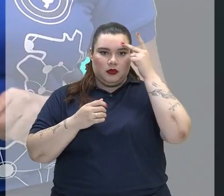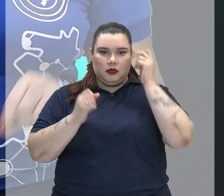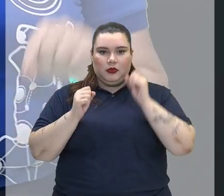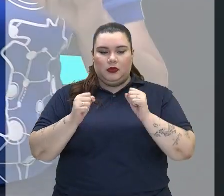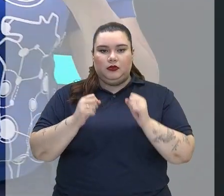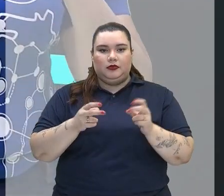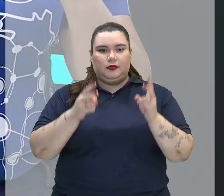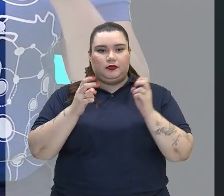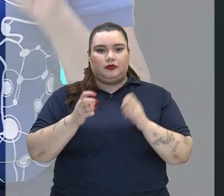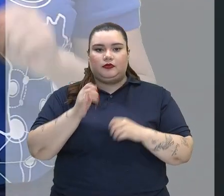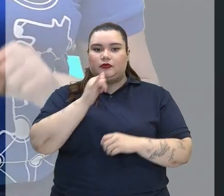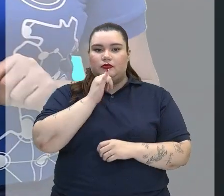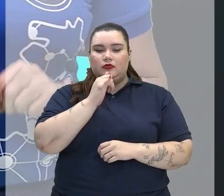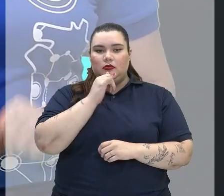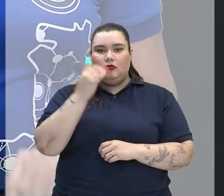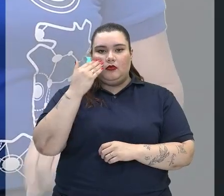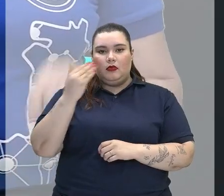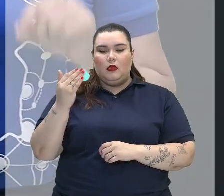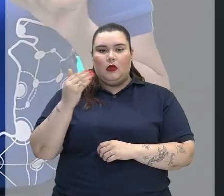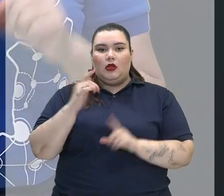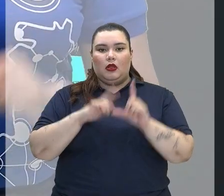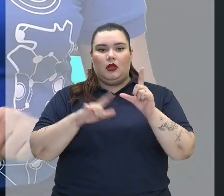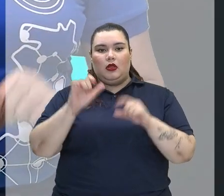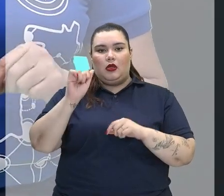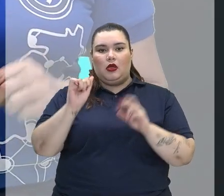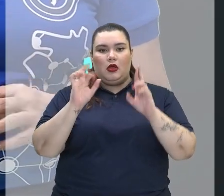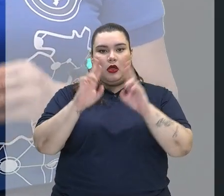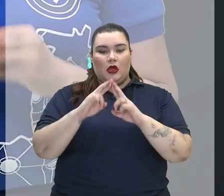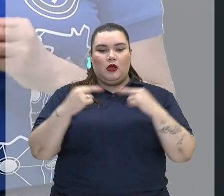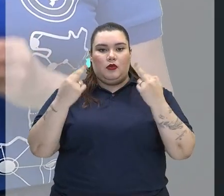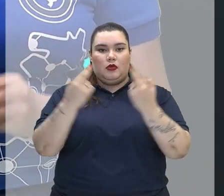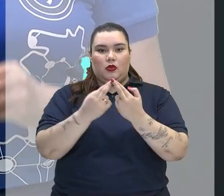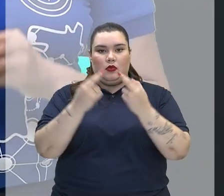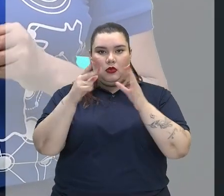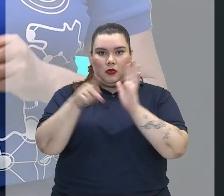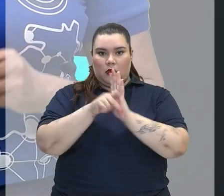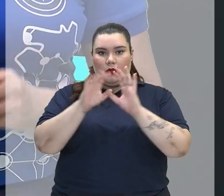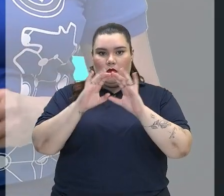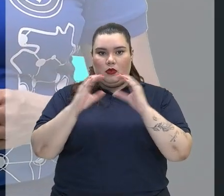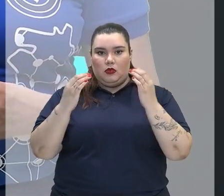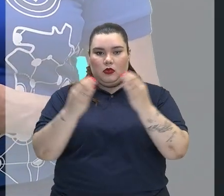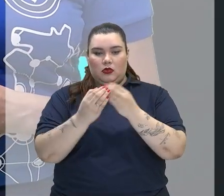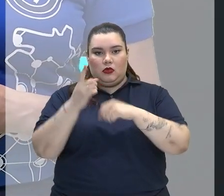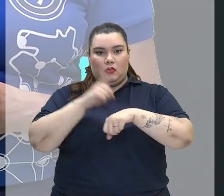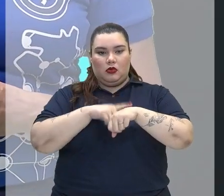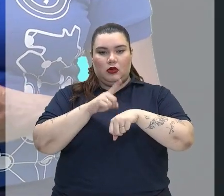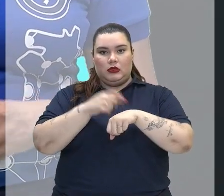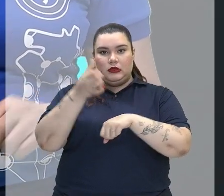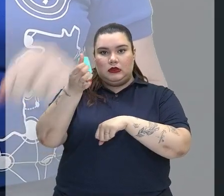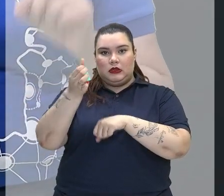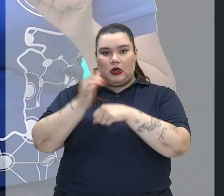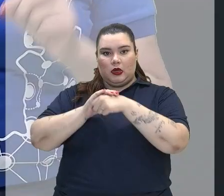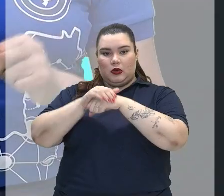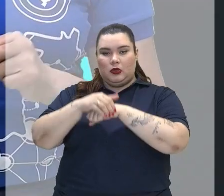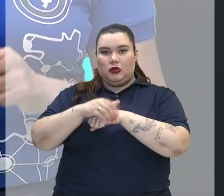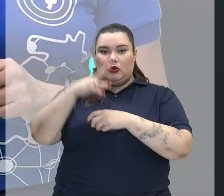exemplo. A reunião da comunidade será às 18 horas na